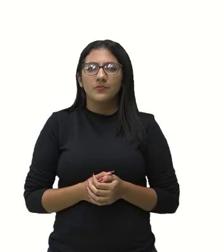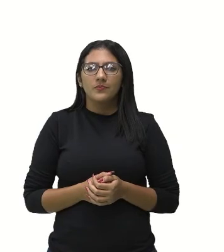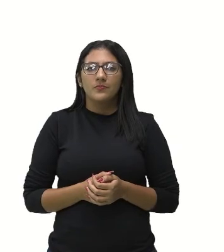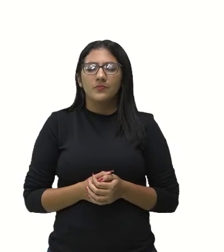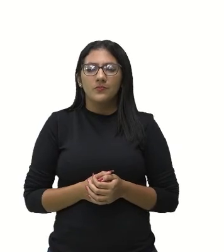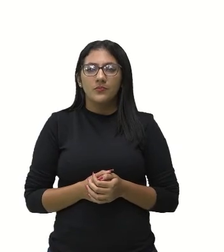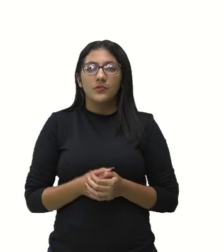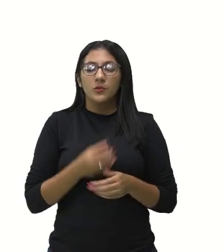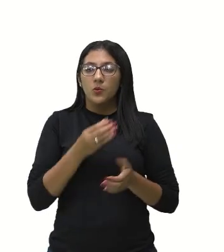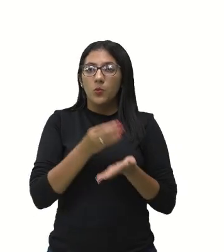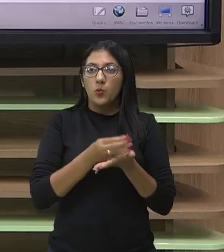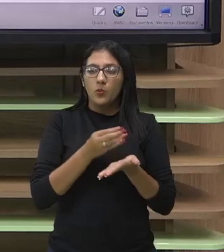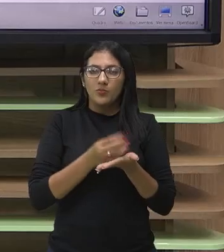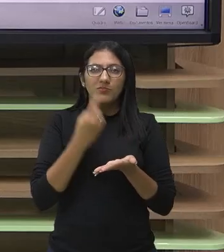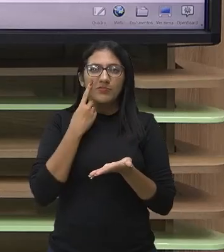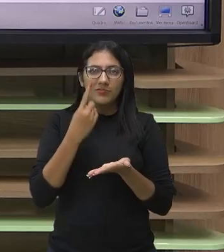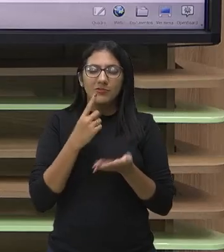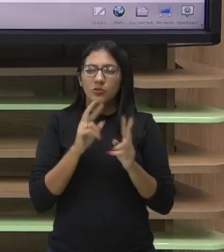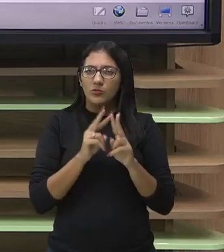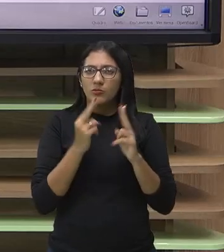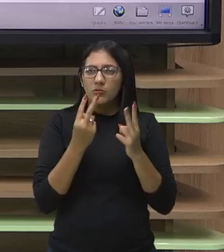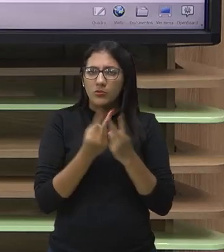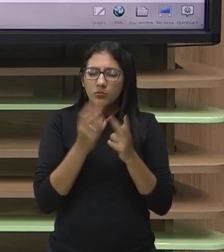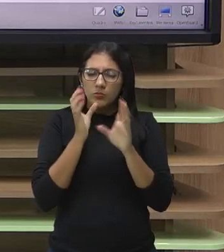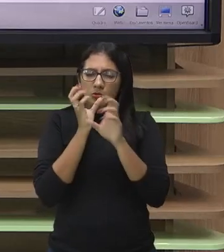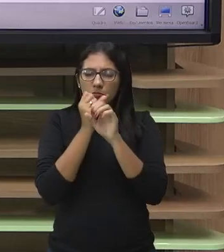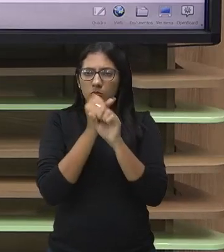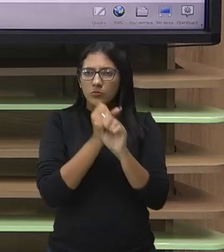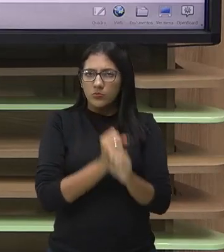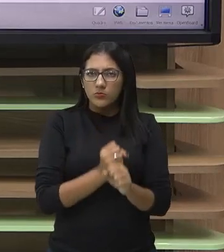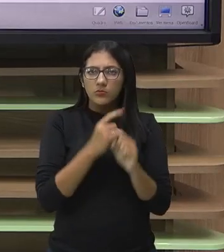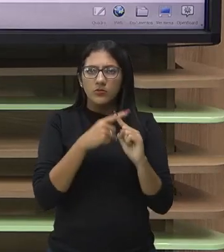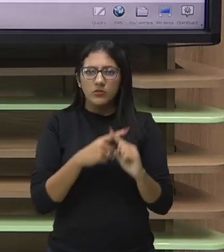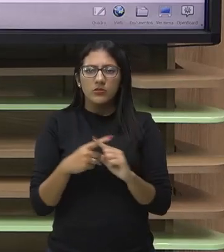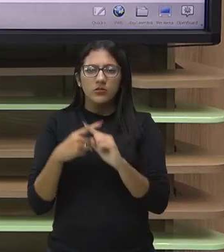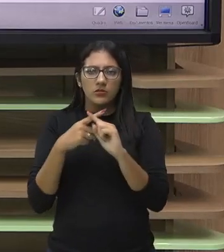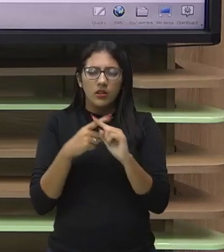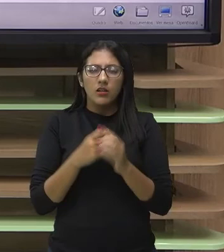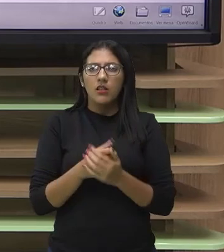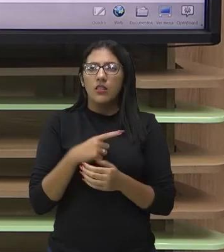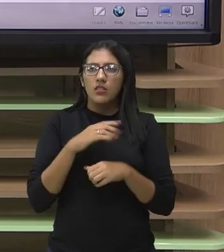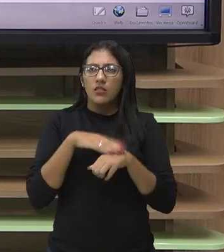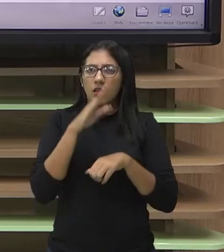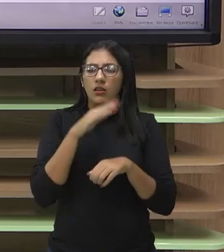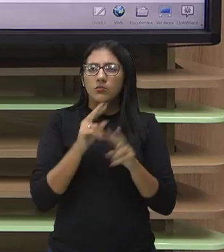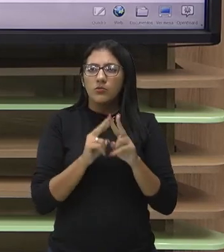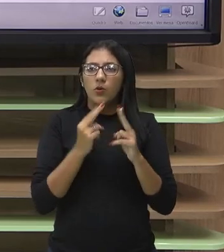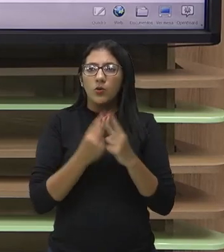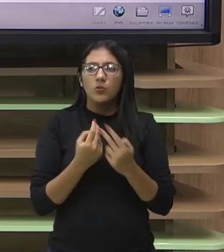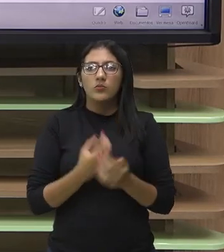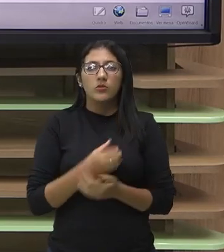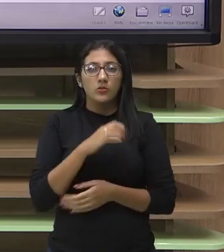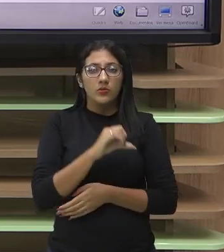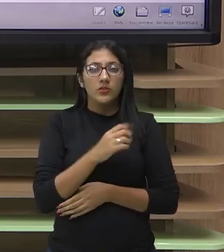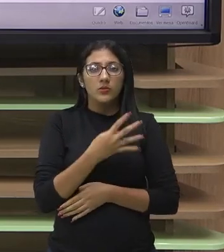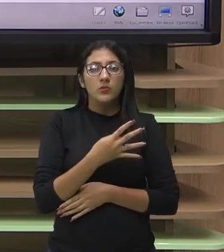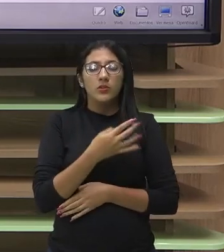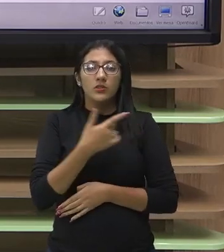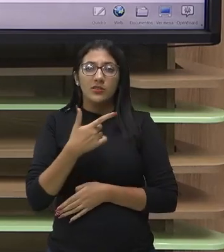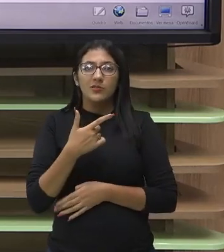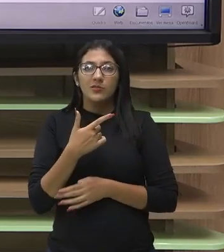O copo azul, de acordo com o nosso cálculo, né? Ele tem maior volume, 942